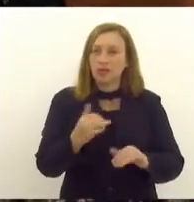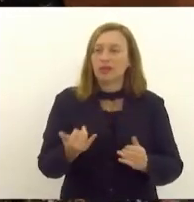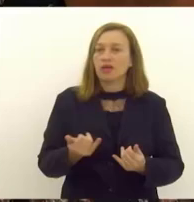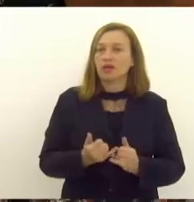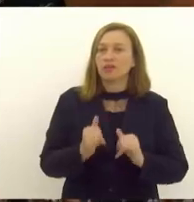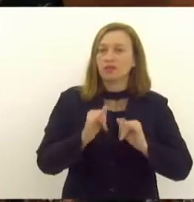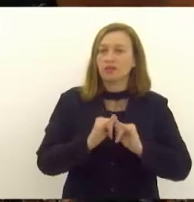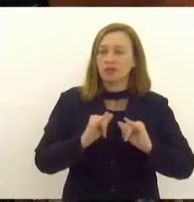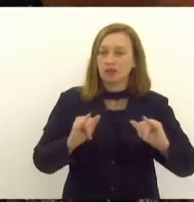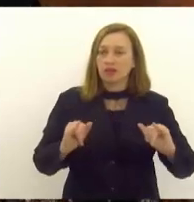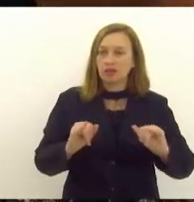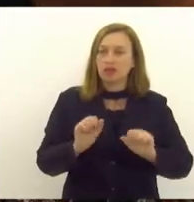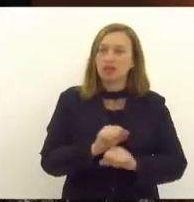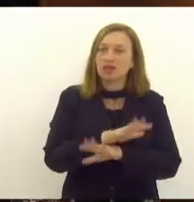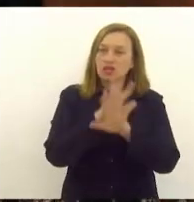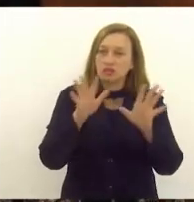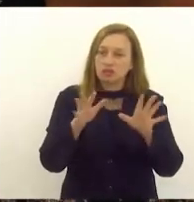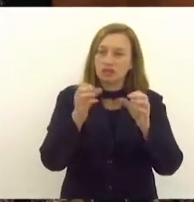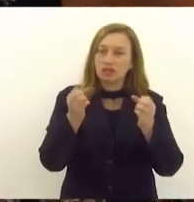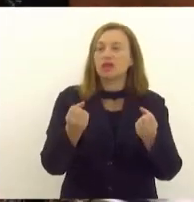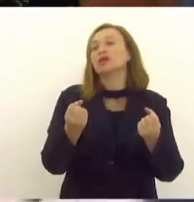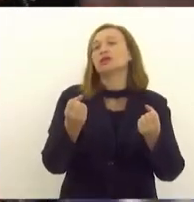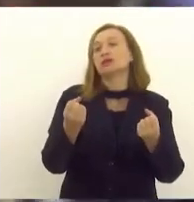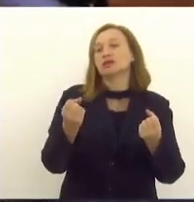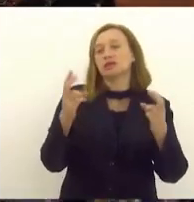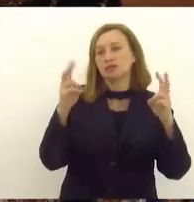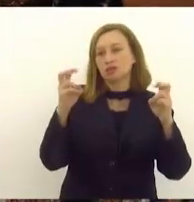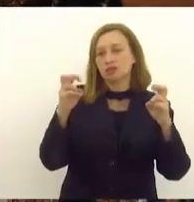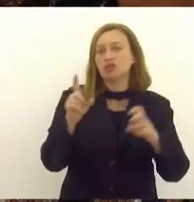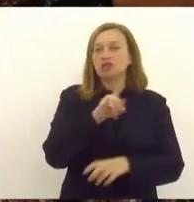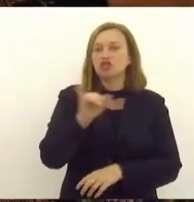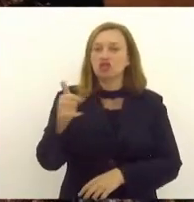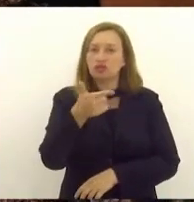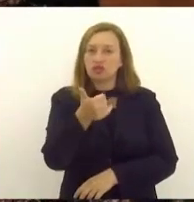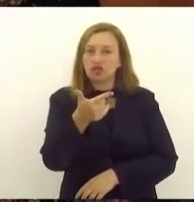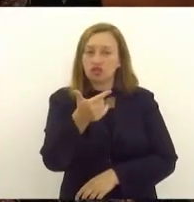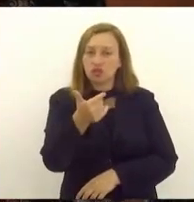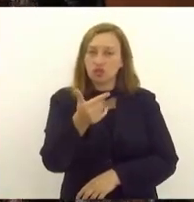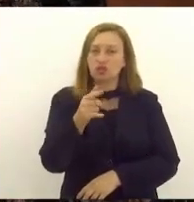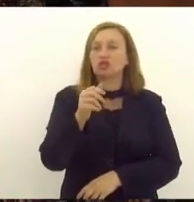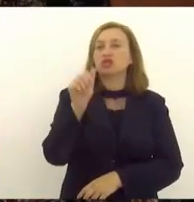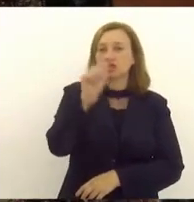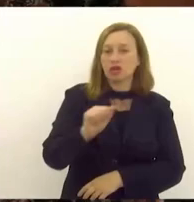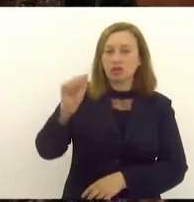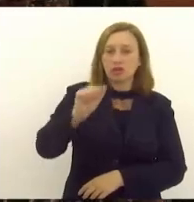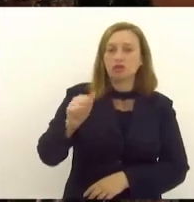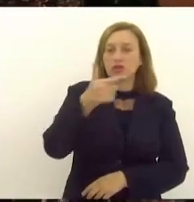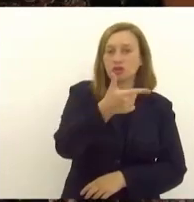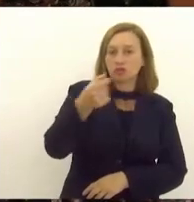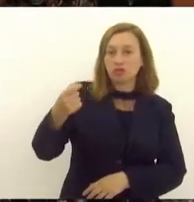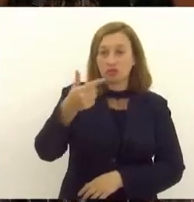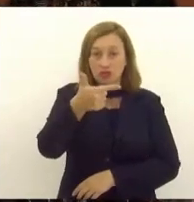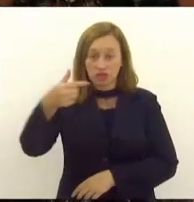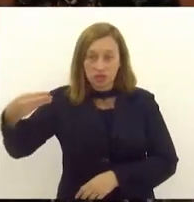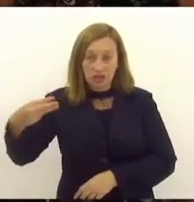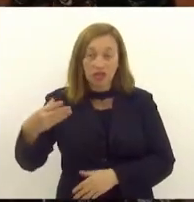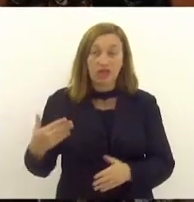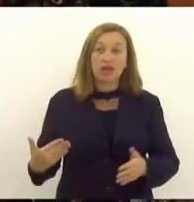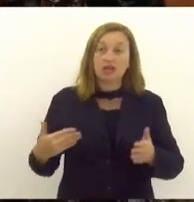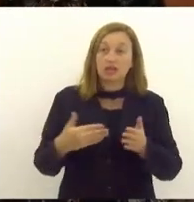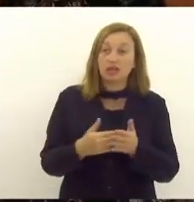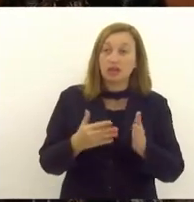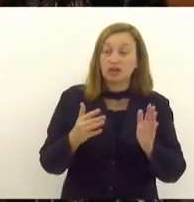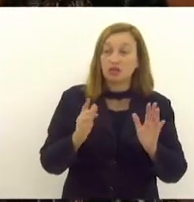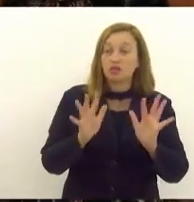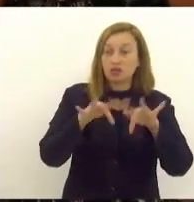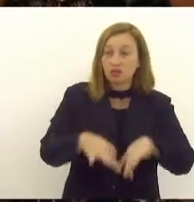e esclareça essa situação a gente está no dia 22 de agosto de 2023 E desde o fim da